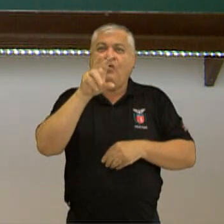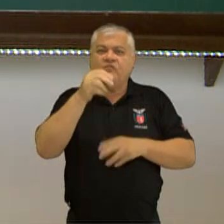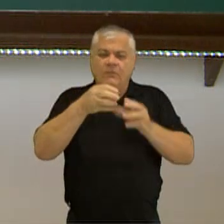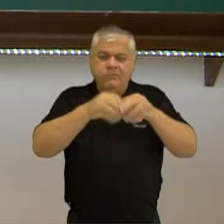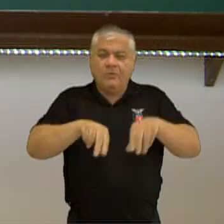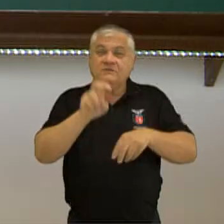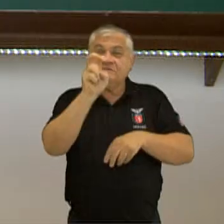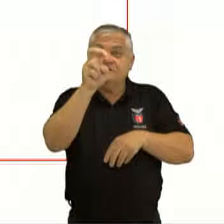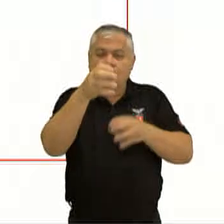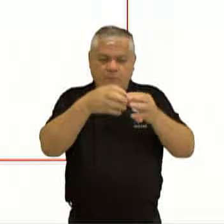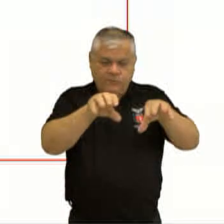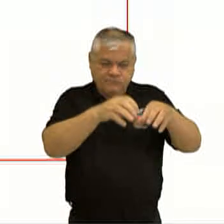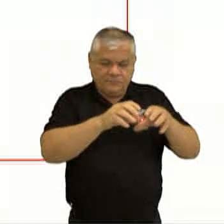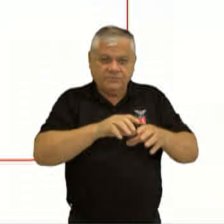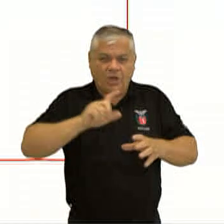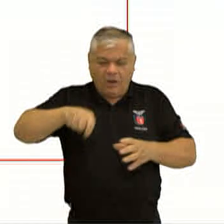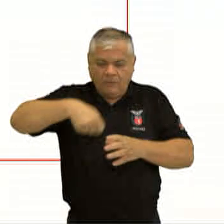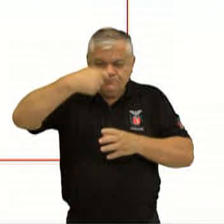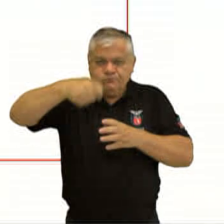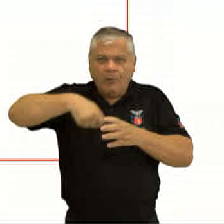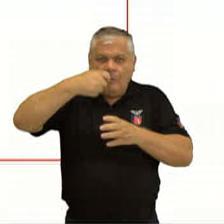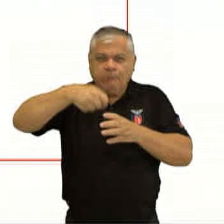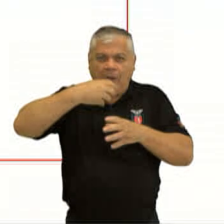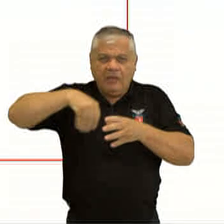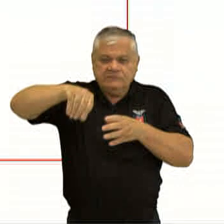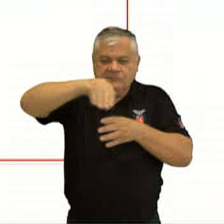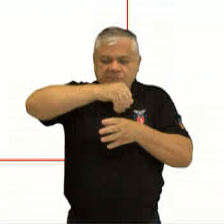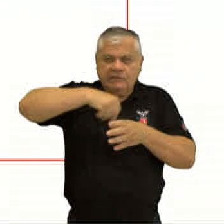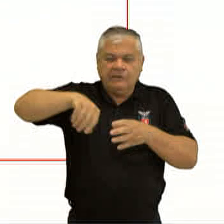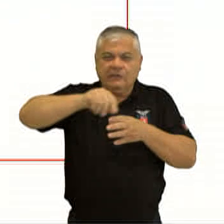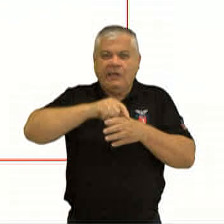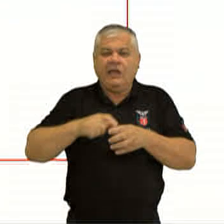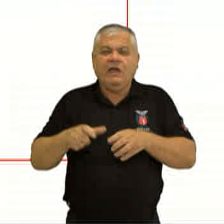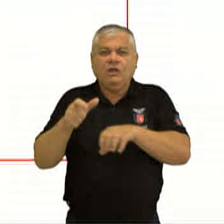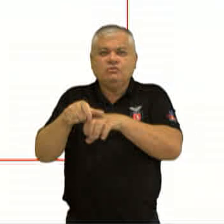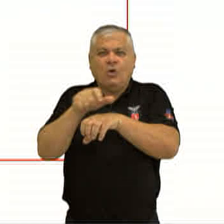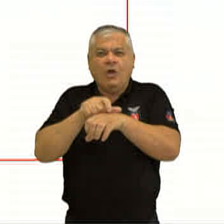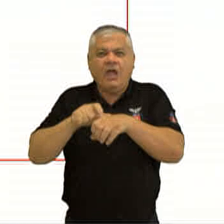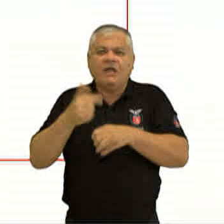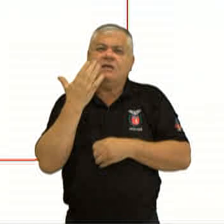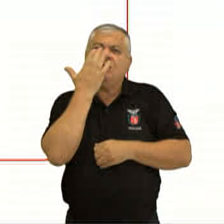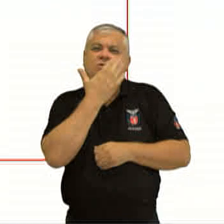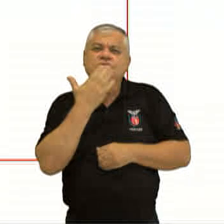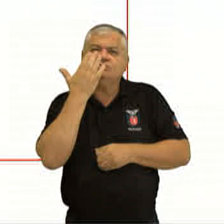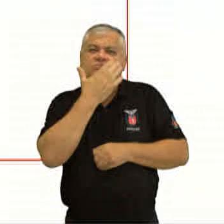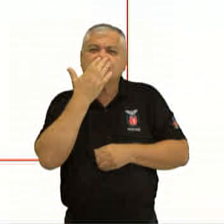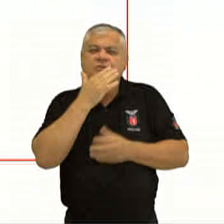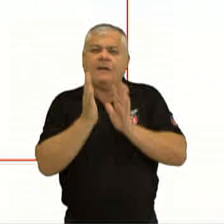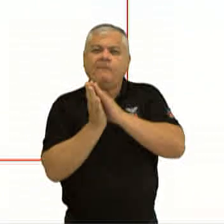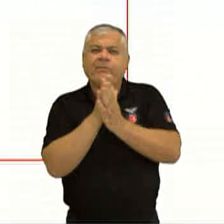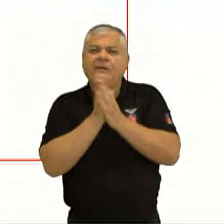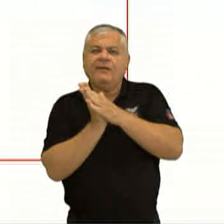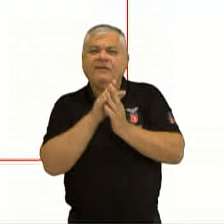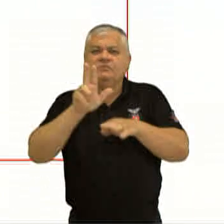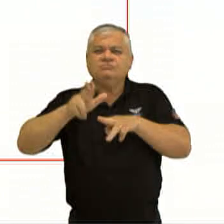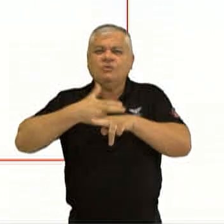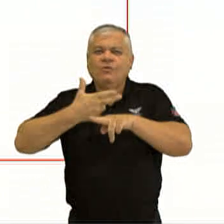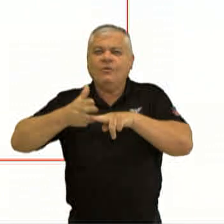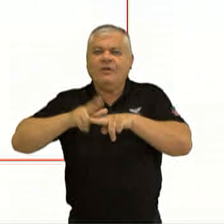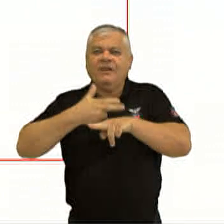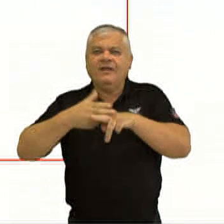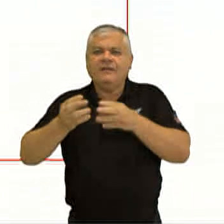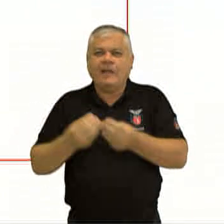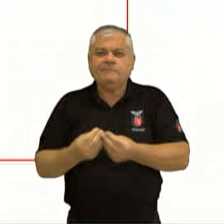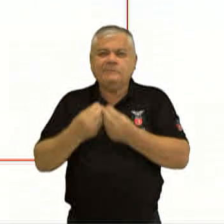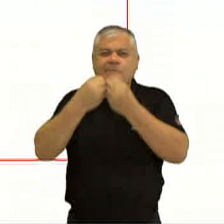uma tigela de cereais, mais 3 fatias de torradas com açúcar, mais 3 panquecas de chocolate.